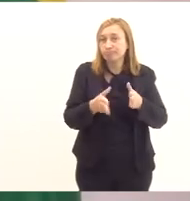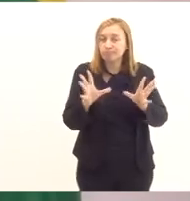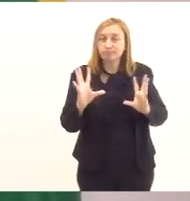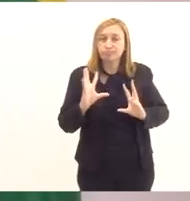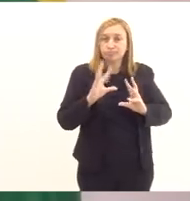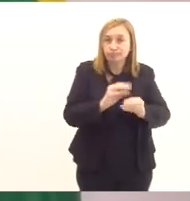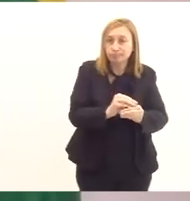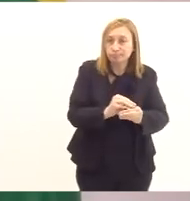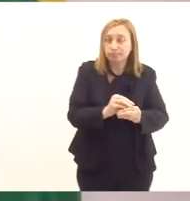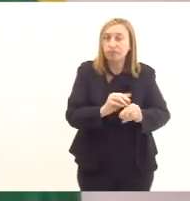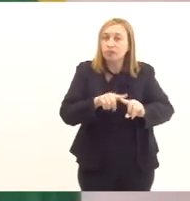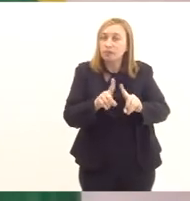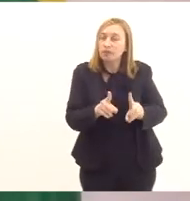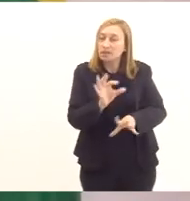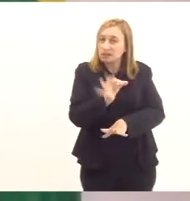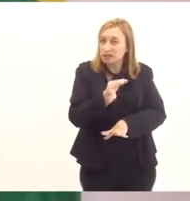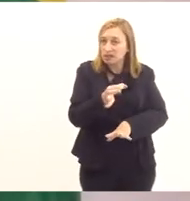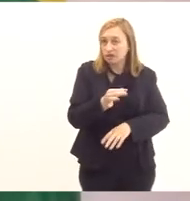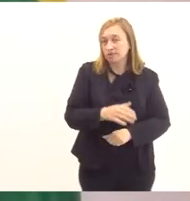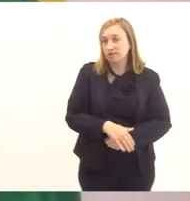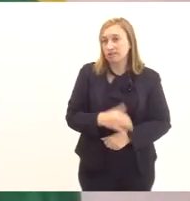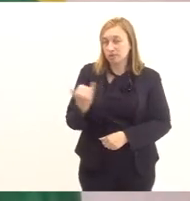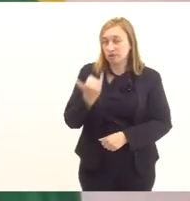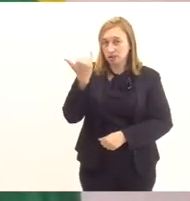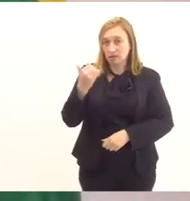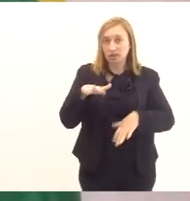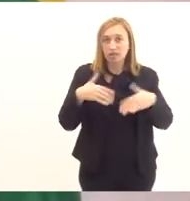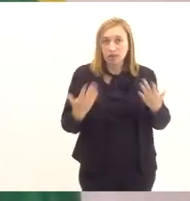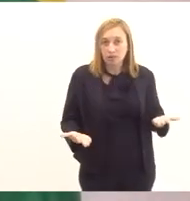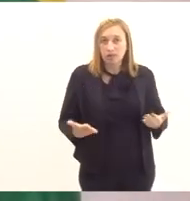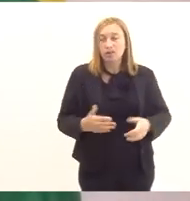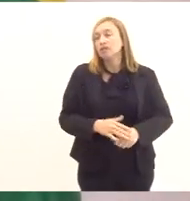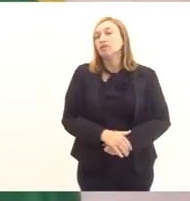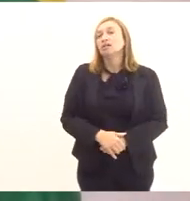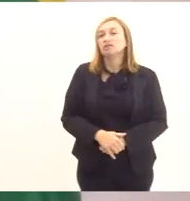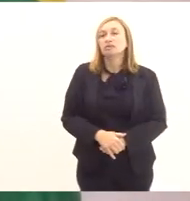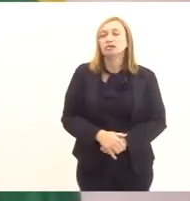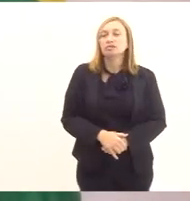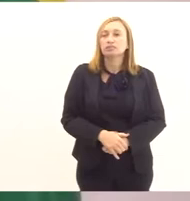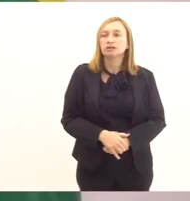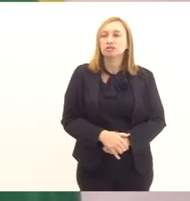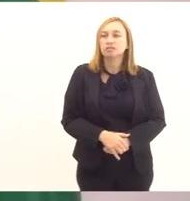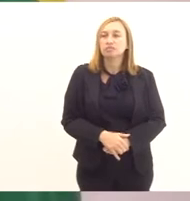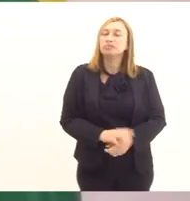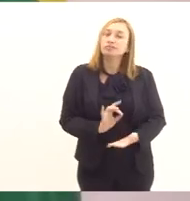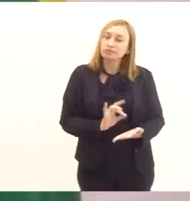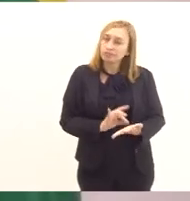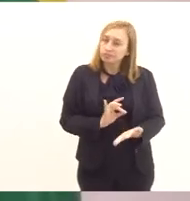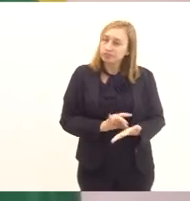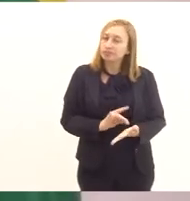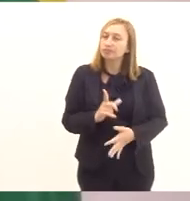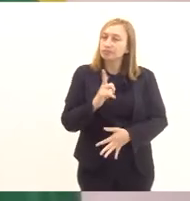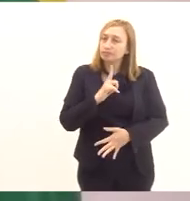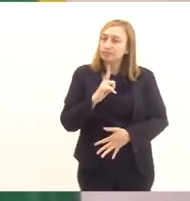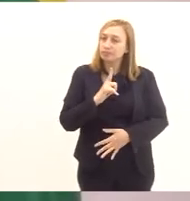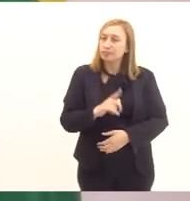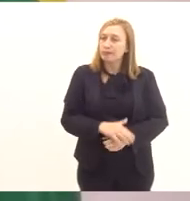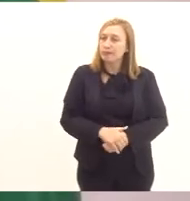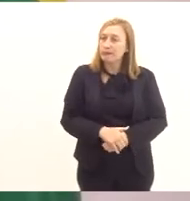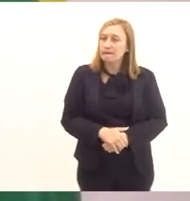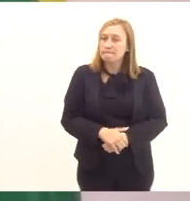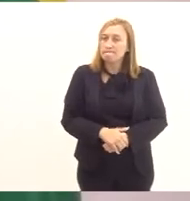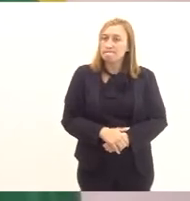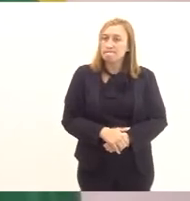resumido objeto mas absolutamente necessário então é na verdade a gente tem